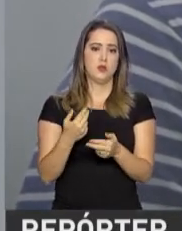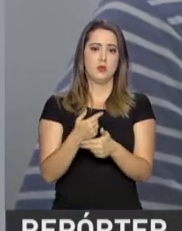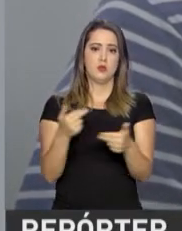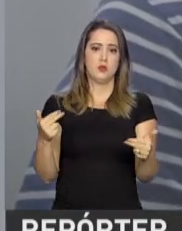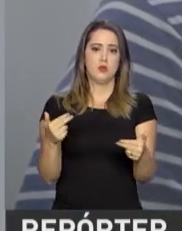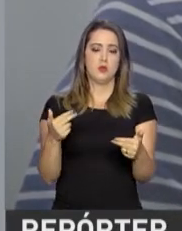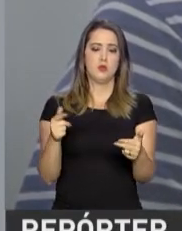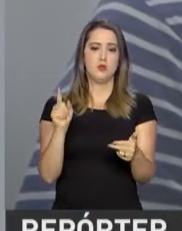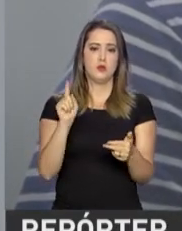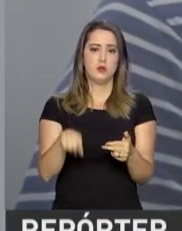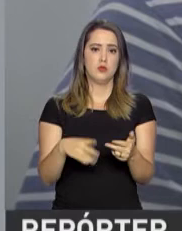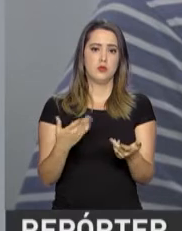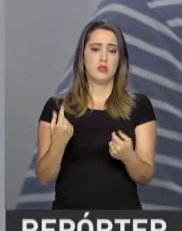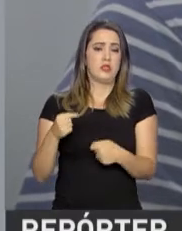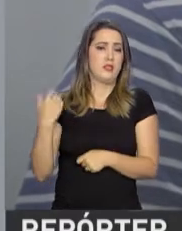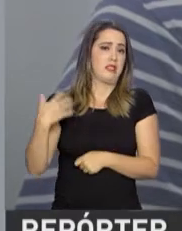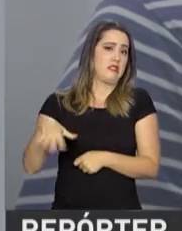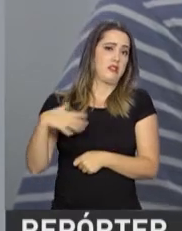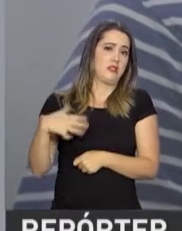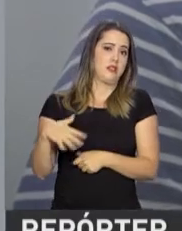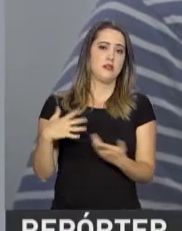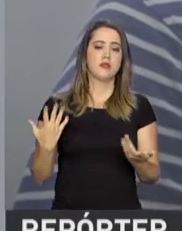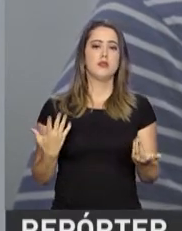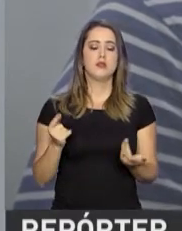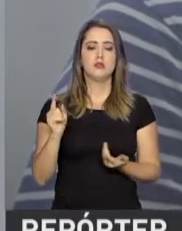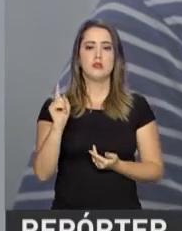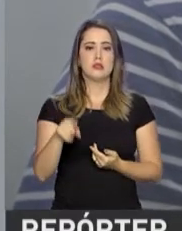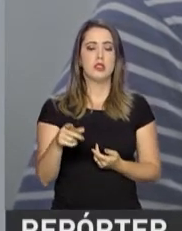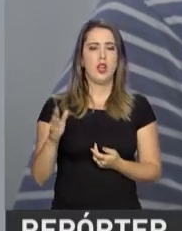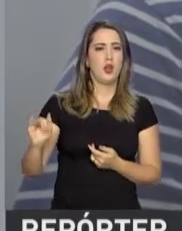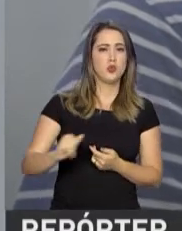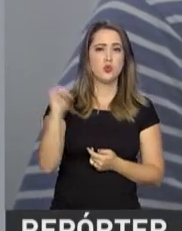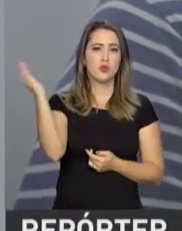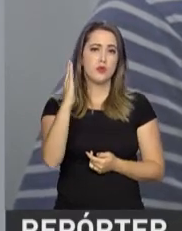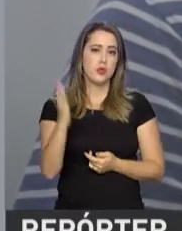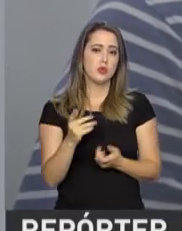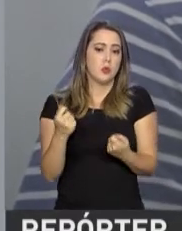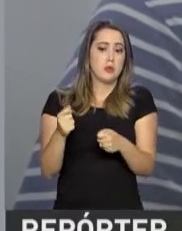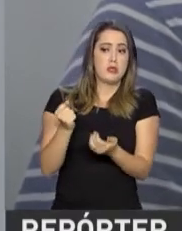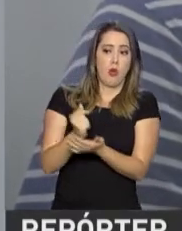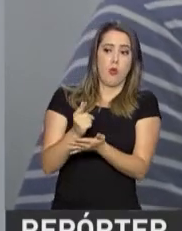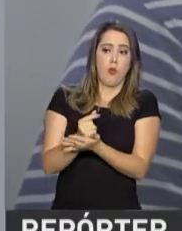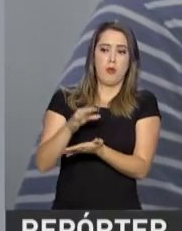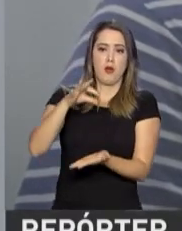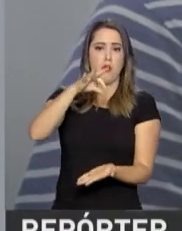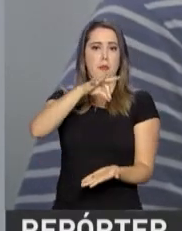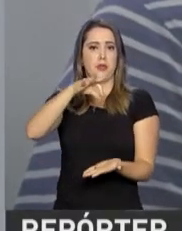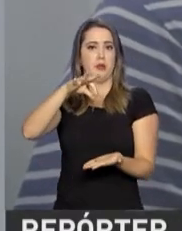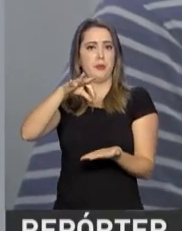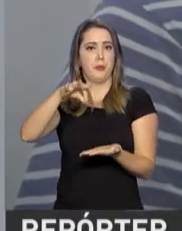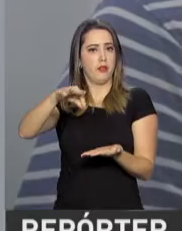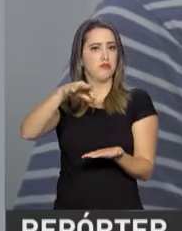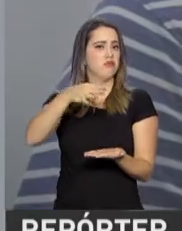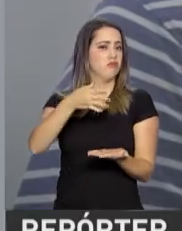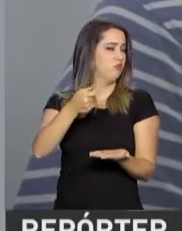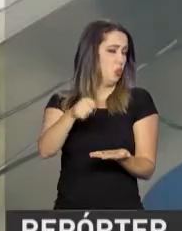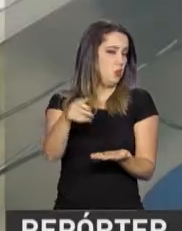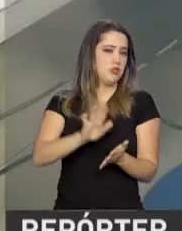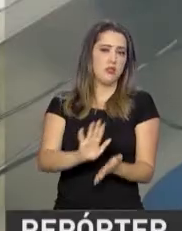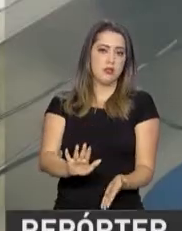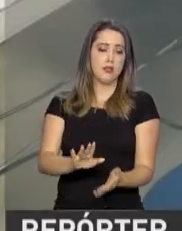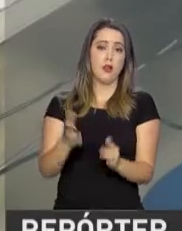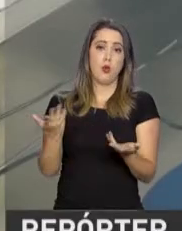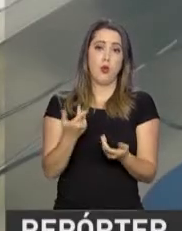que acaba que muitas vezes é importado então não tem mais necessidade da compra desse material é importante se torna um método